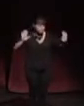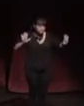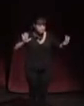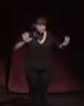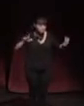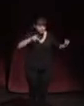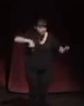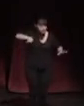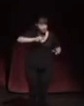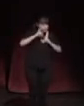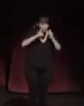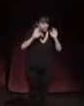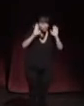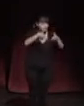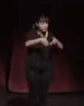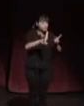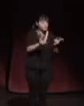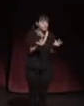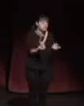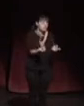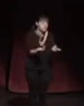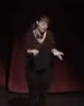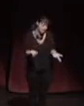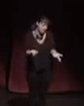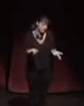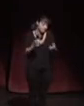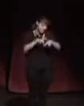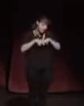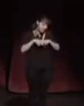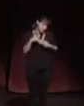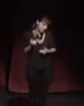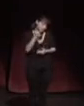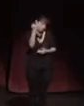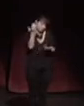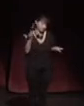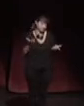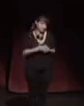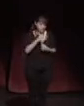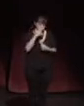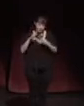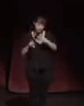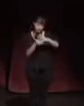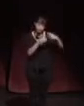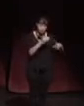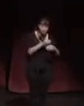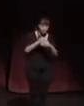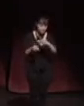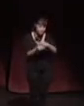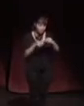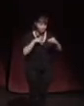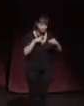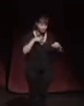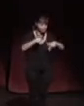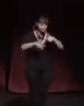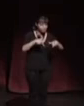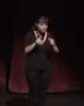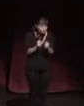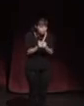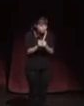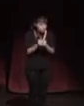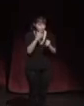questão. Eu acho que isso é fundamental. São áreas complementares e nós trabalhamos juntas nessa